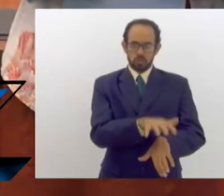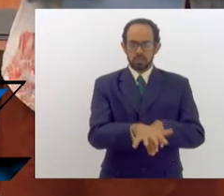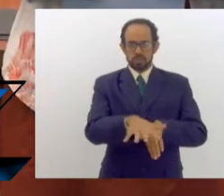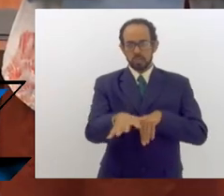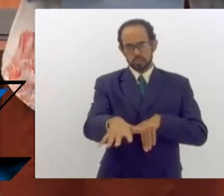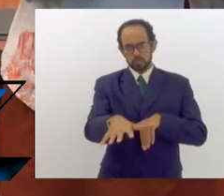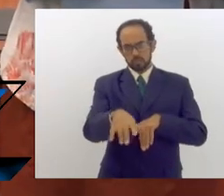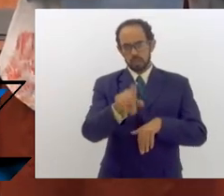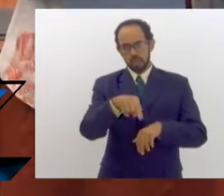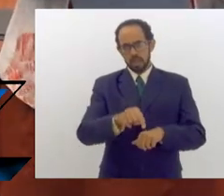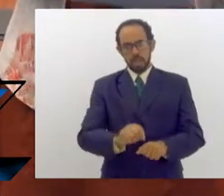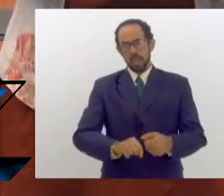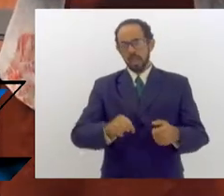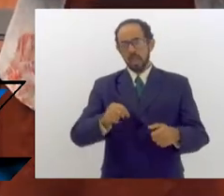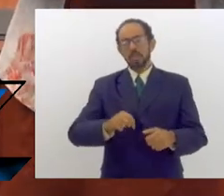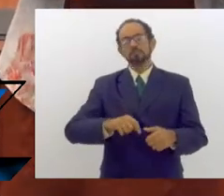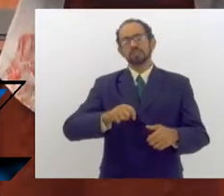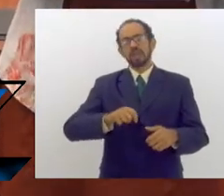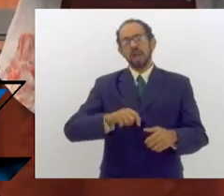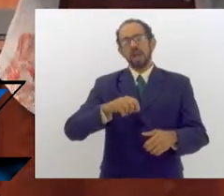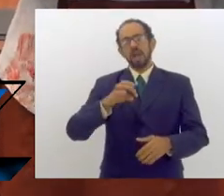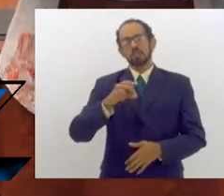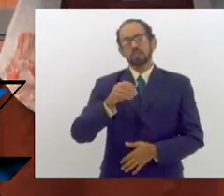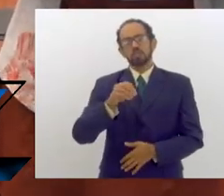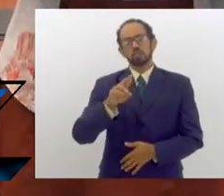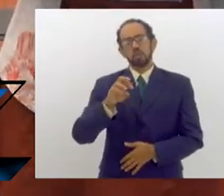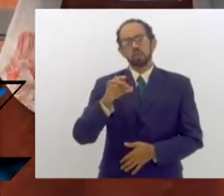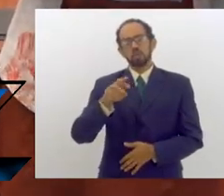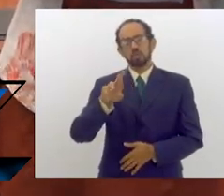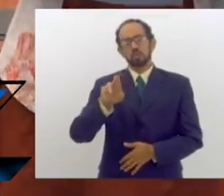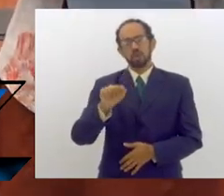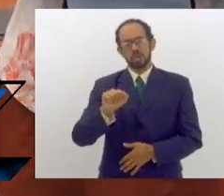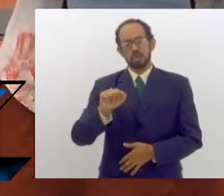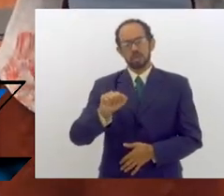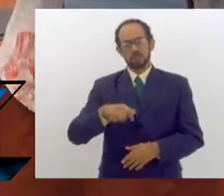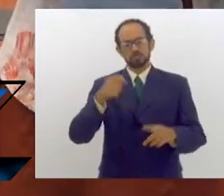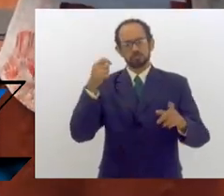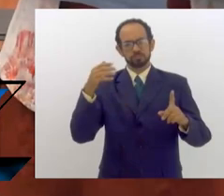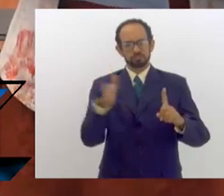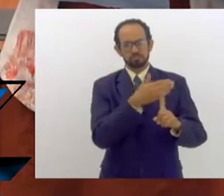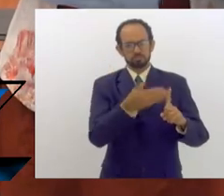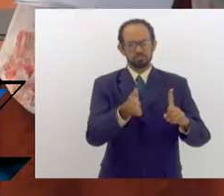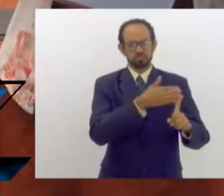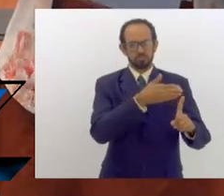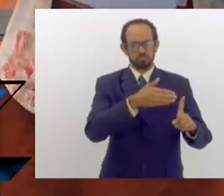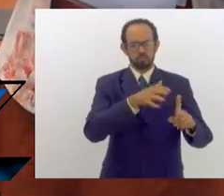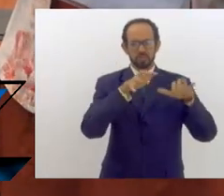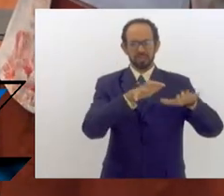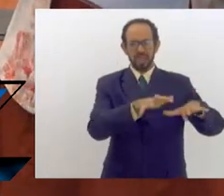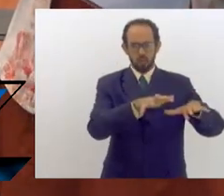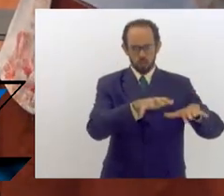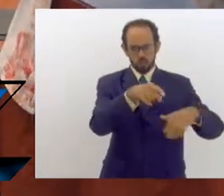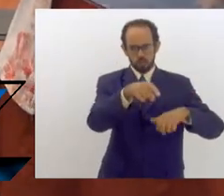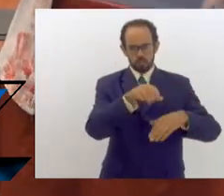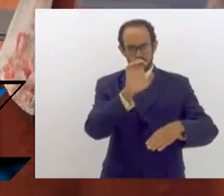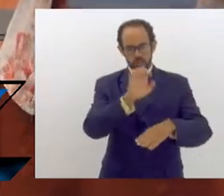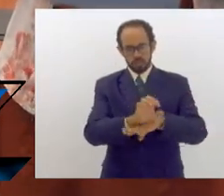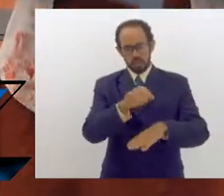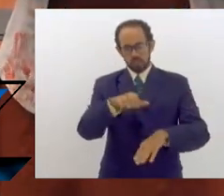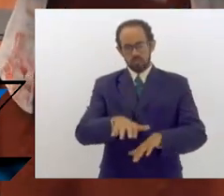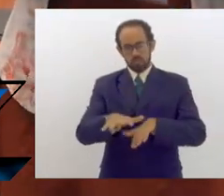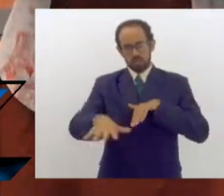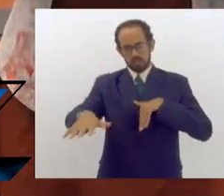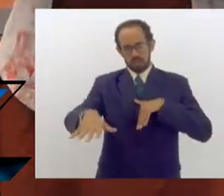defendendo a prática da Tortura do assassinato do terror de estado pela pelo exército